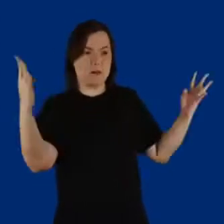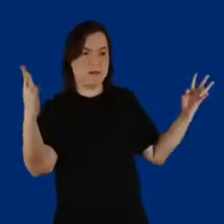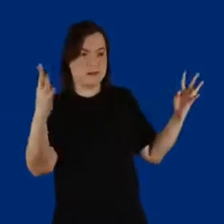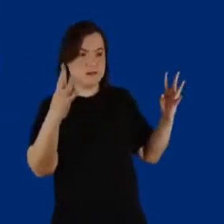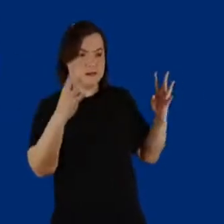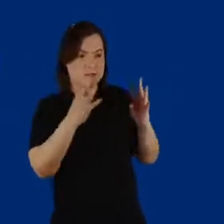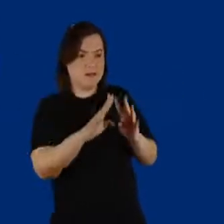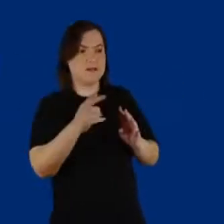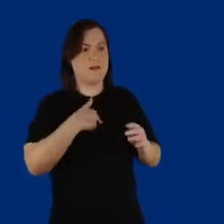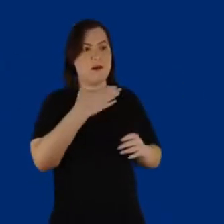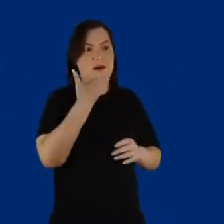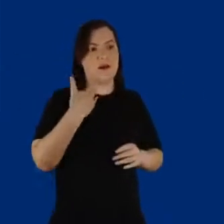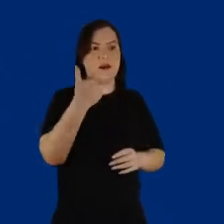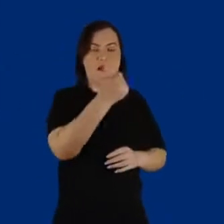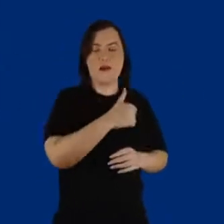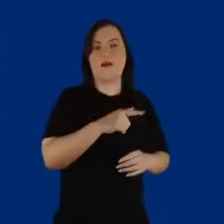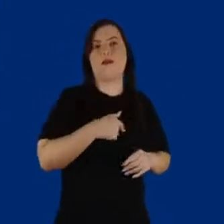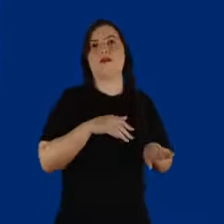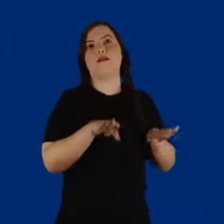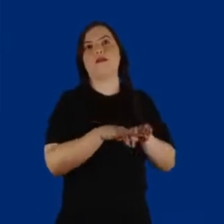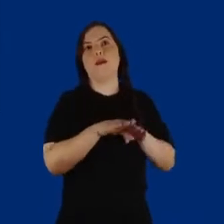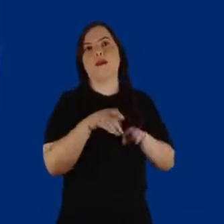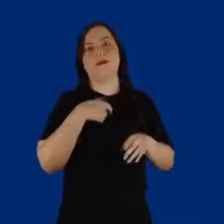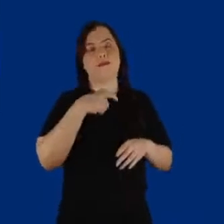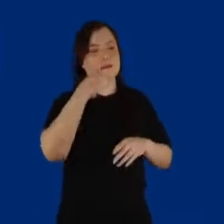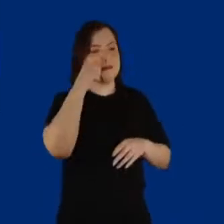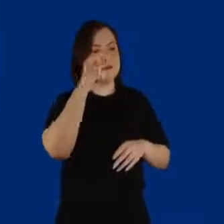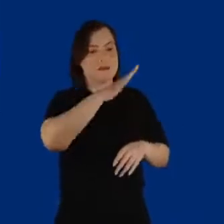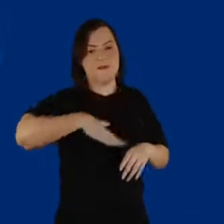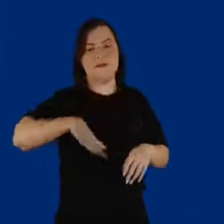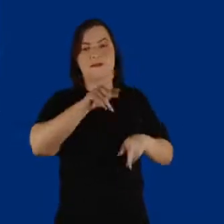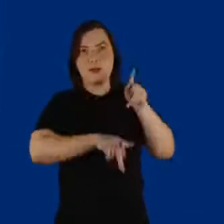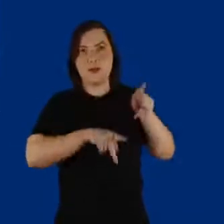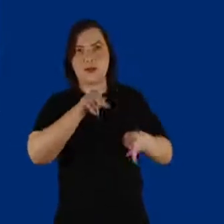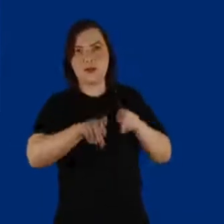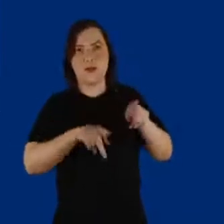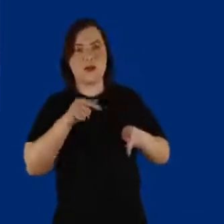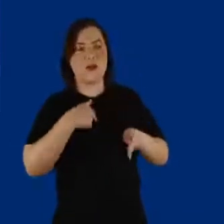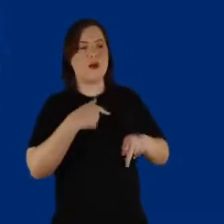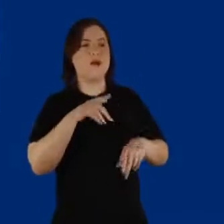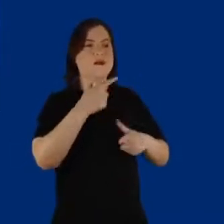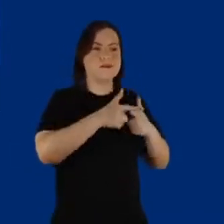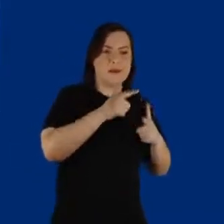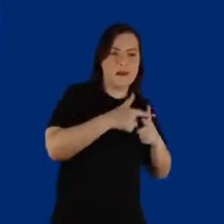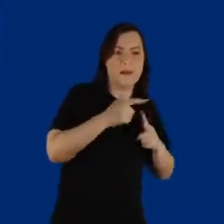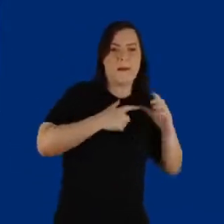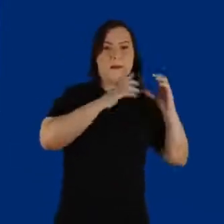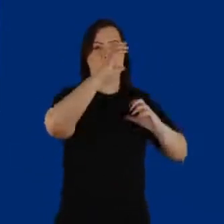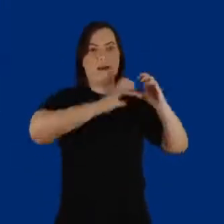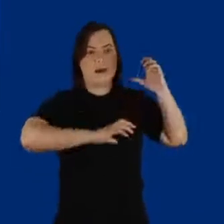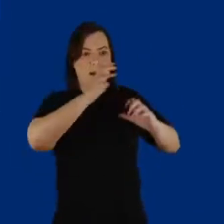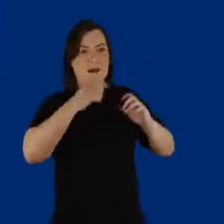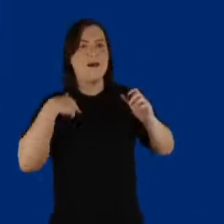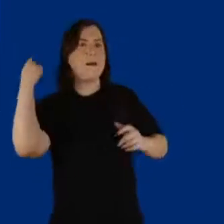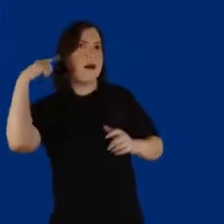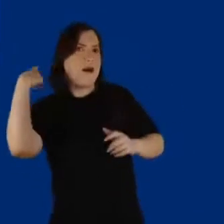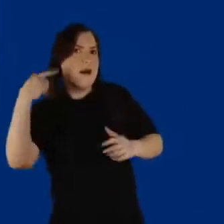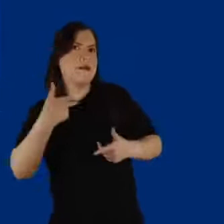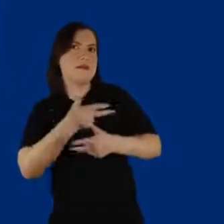cliente melhorando, e isso é que nos interessa. Uma grande parte das pessoas em crise né, brigando,